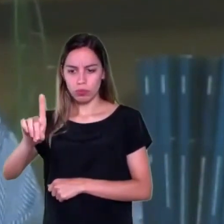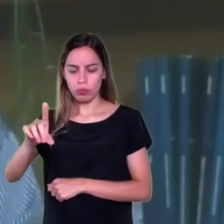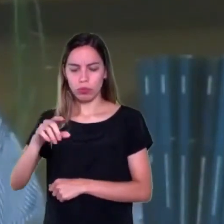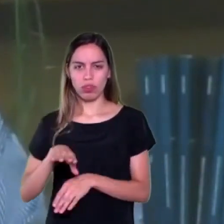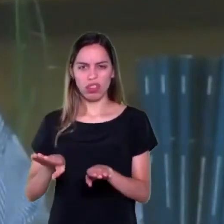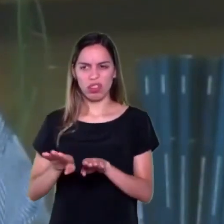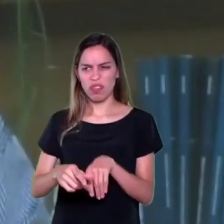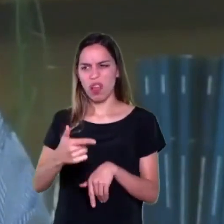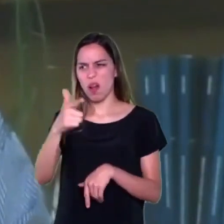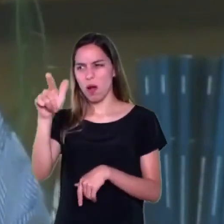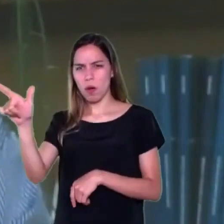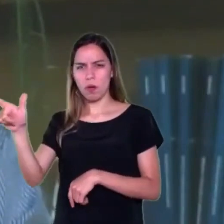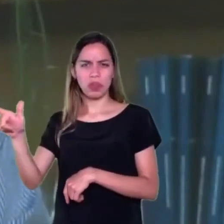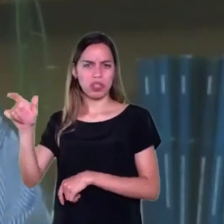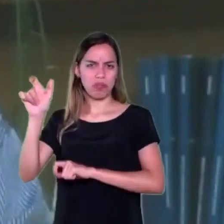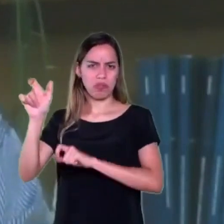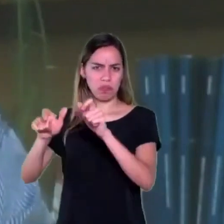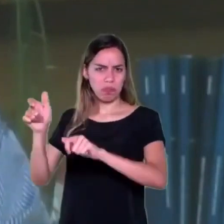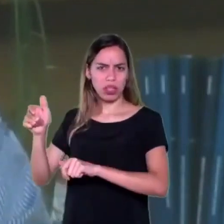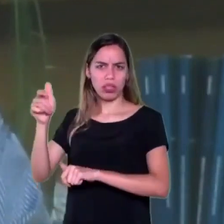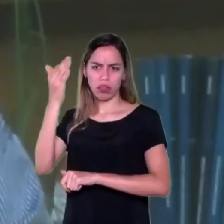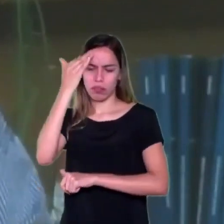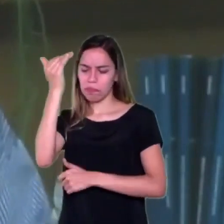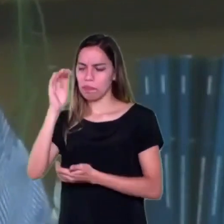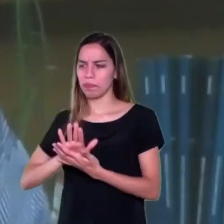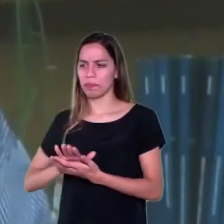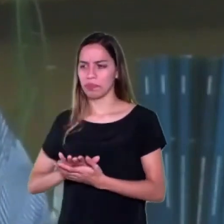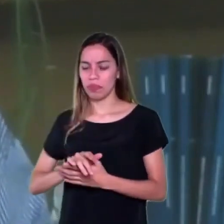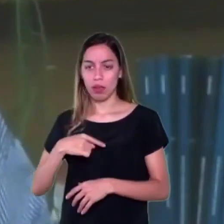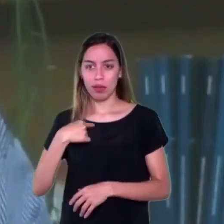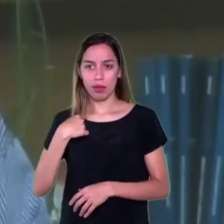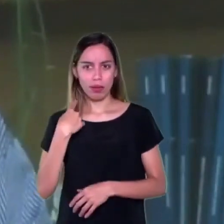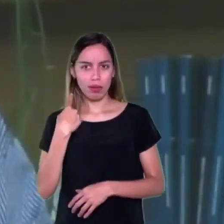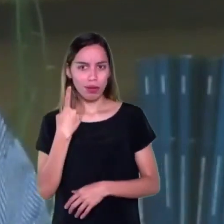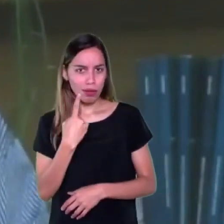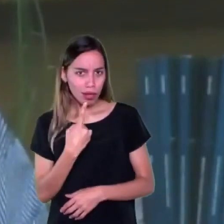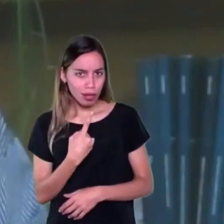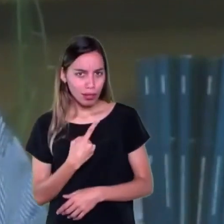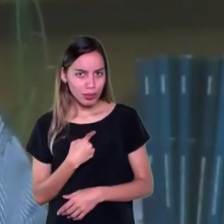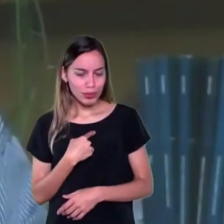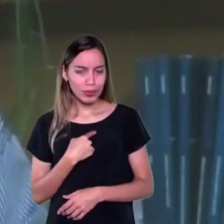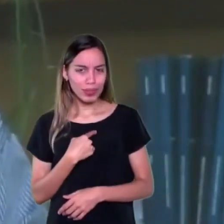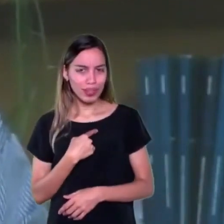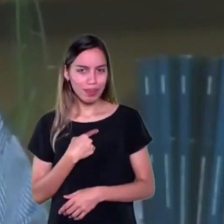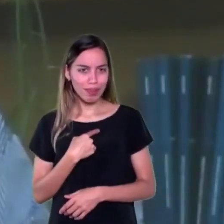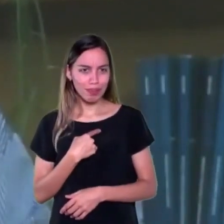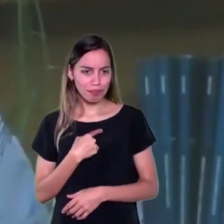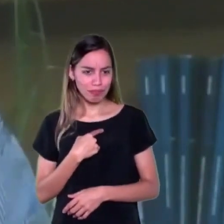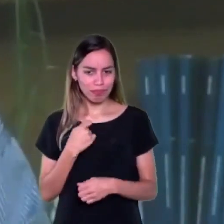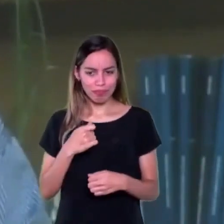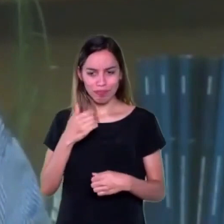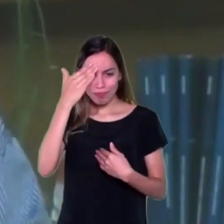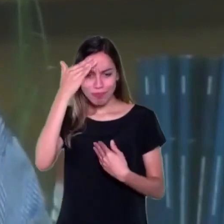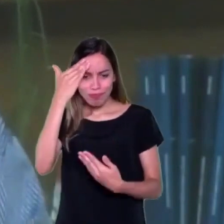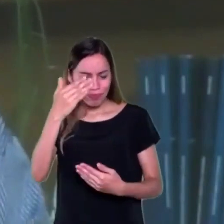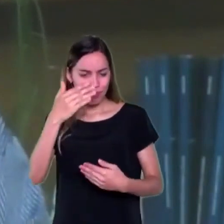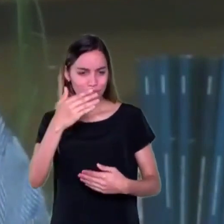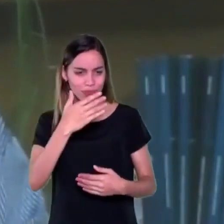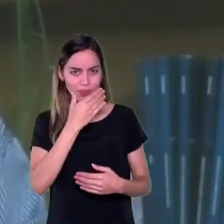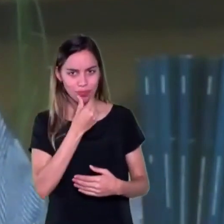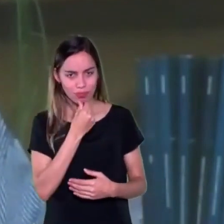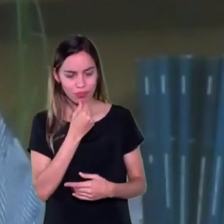e tantos outros. E a ele nós devemos grandes resgates